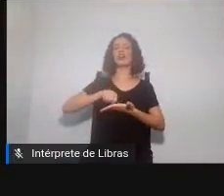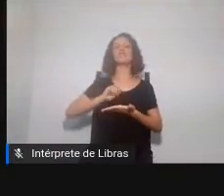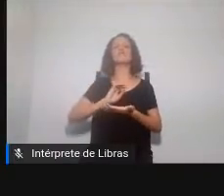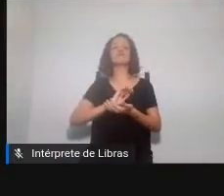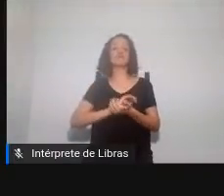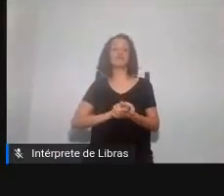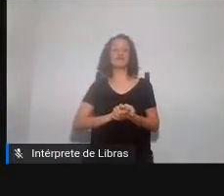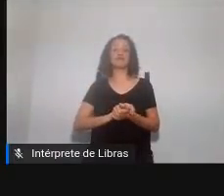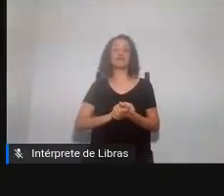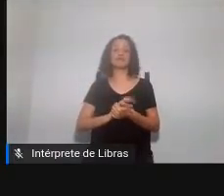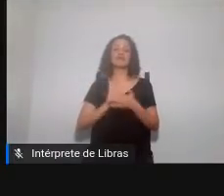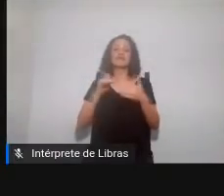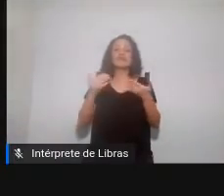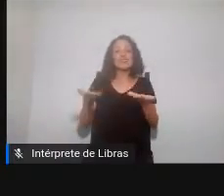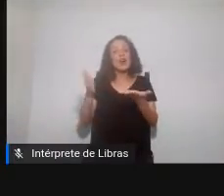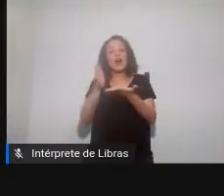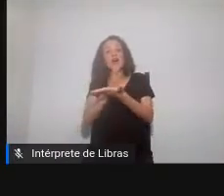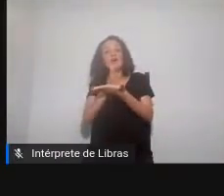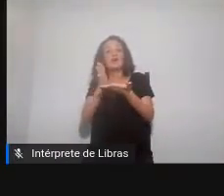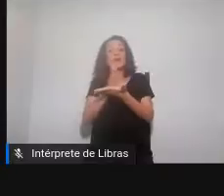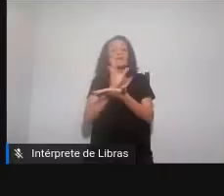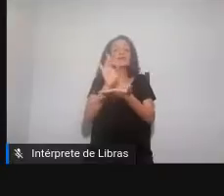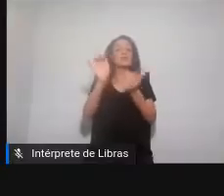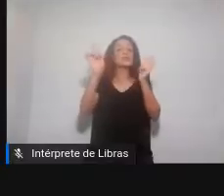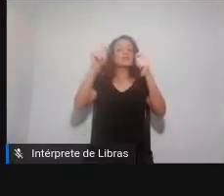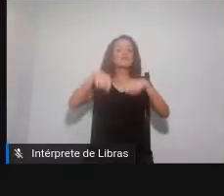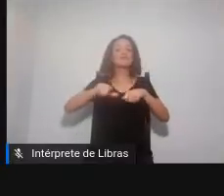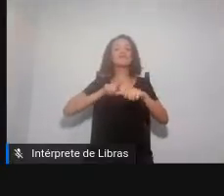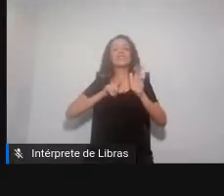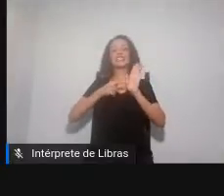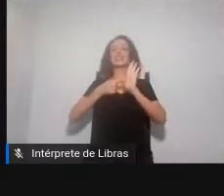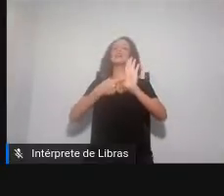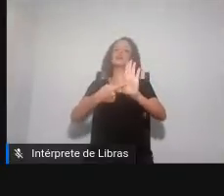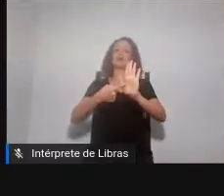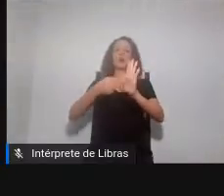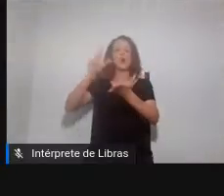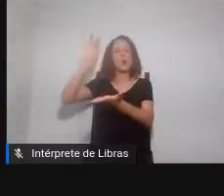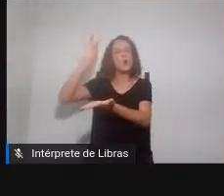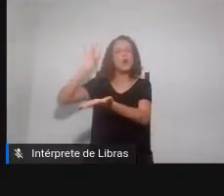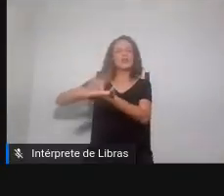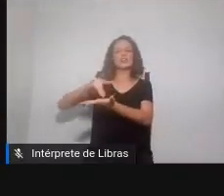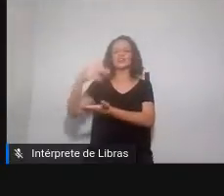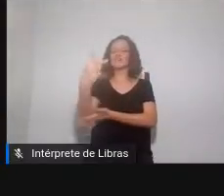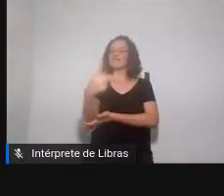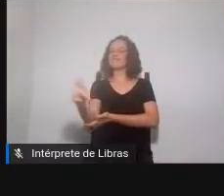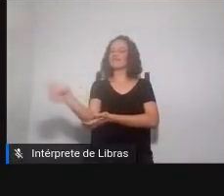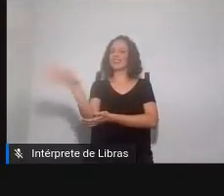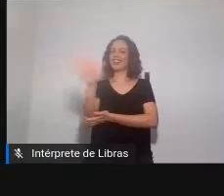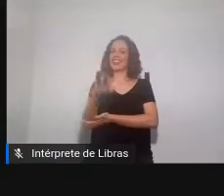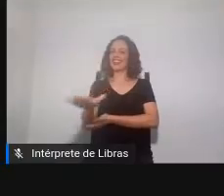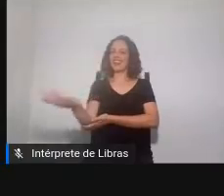são algumas, né, possibilidades originais das crianças que nos encantam.